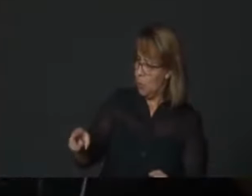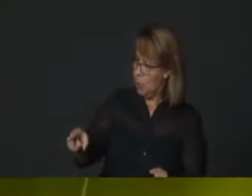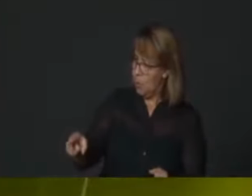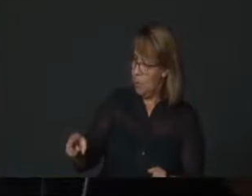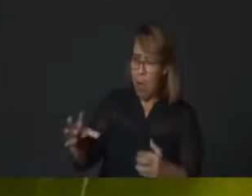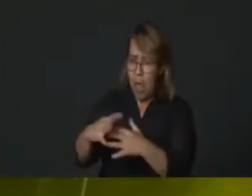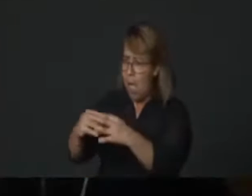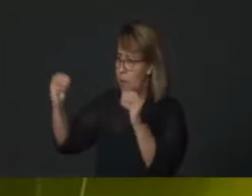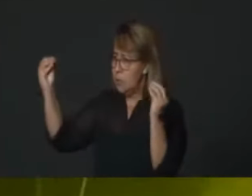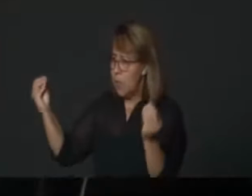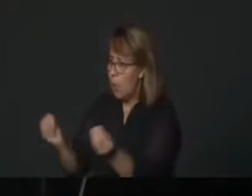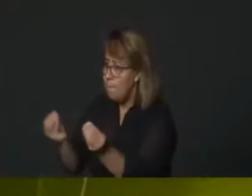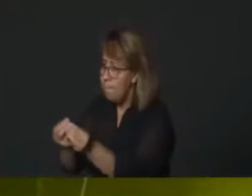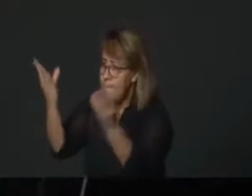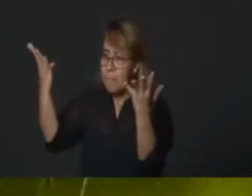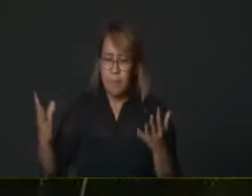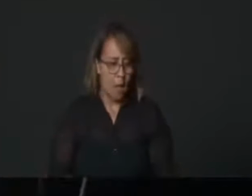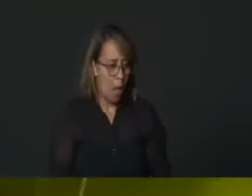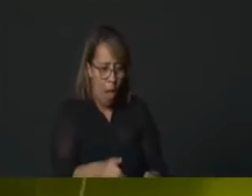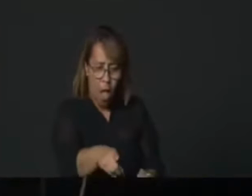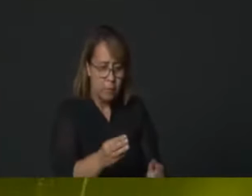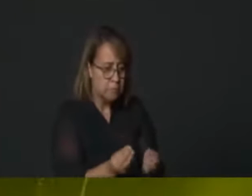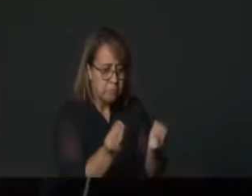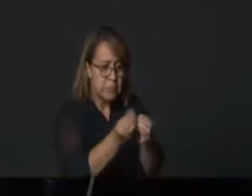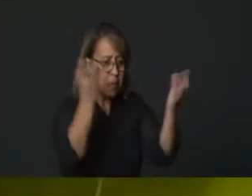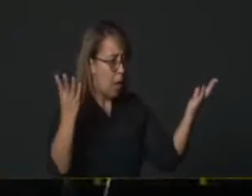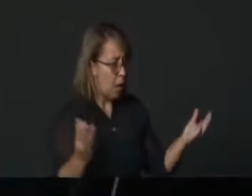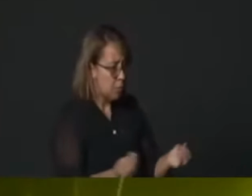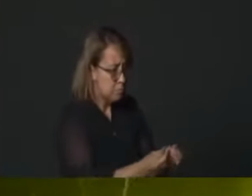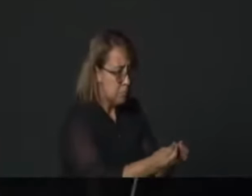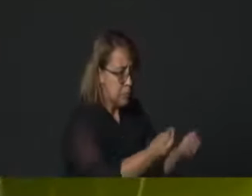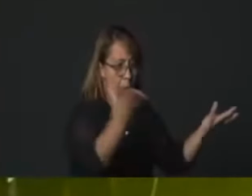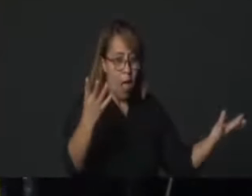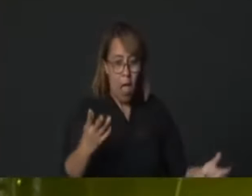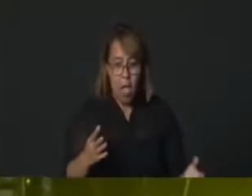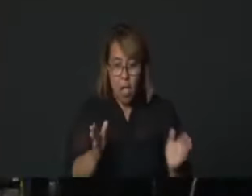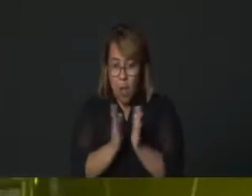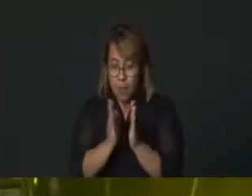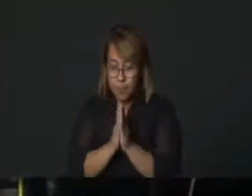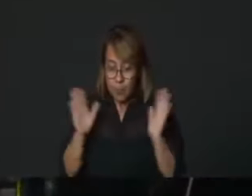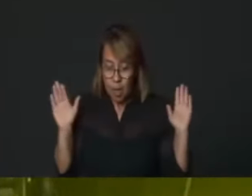som das mãos Brasil E aí